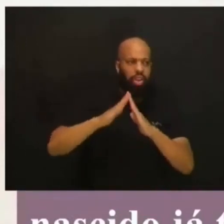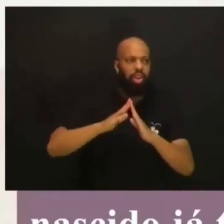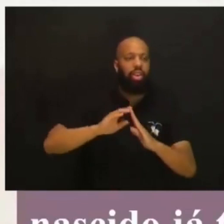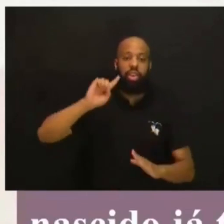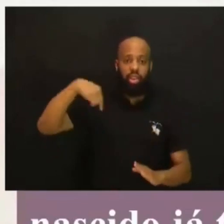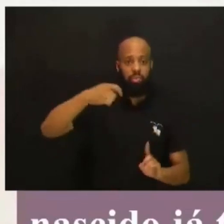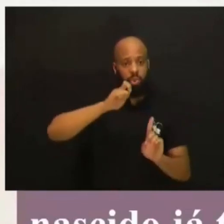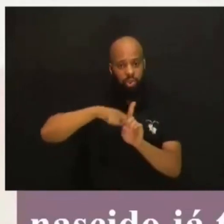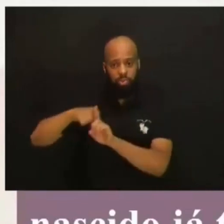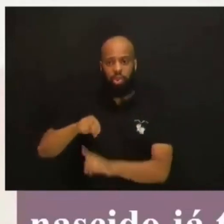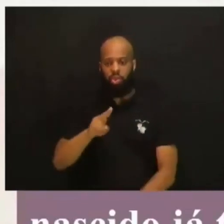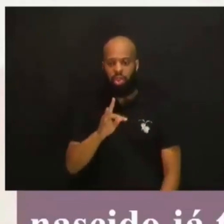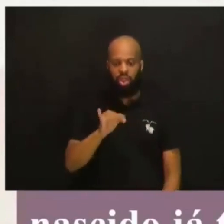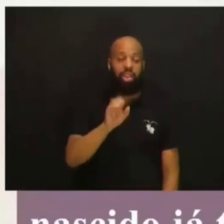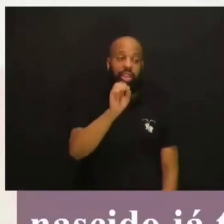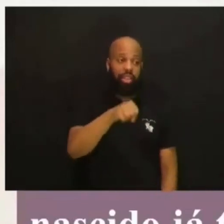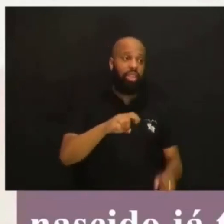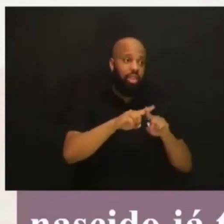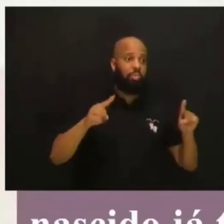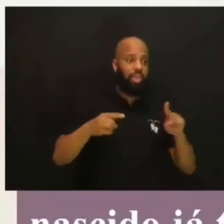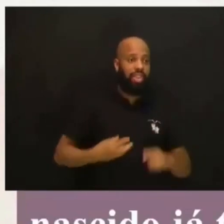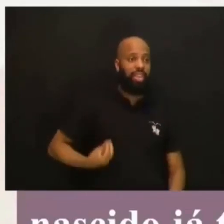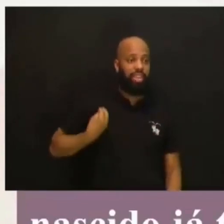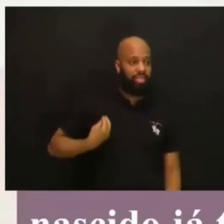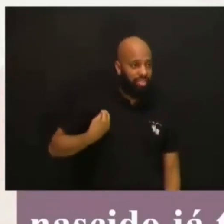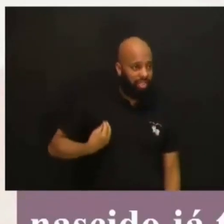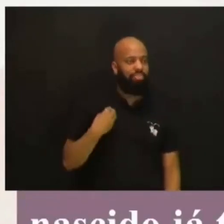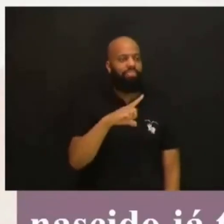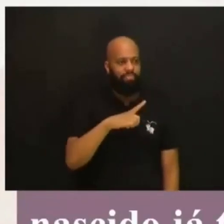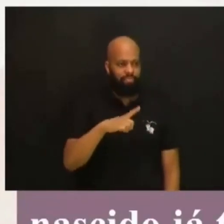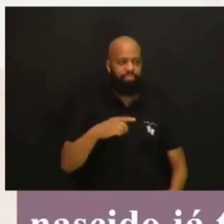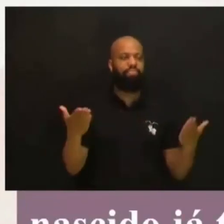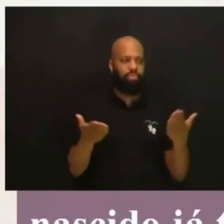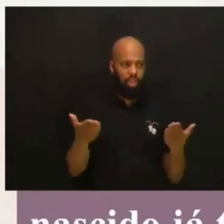de UTI, naturalmente, mas está vivo. Vivo.